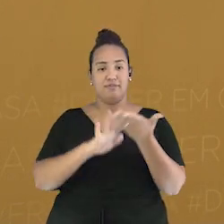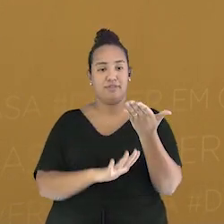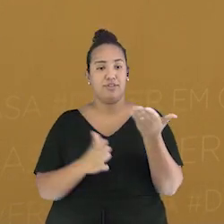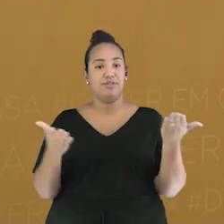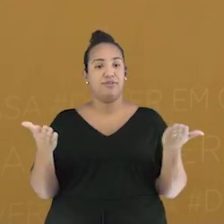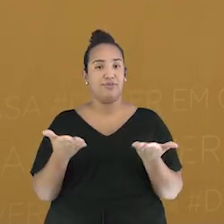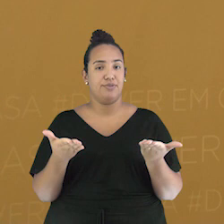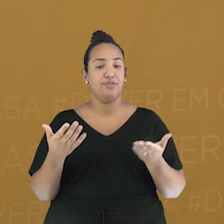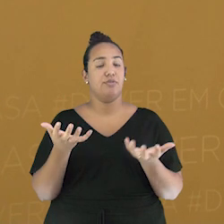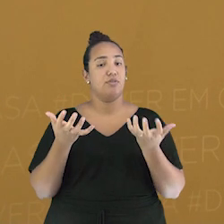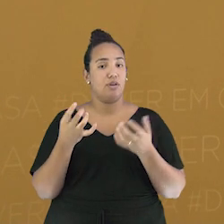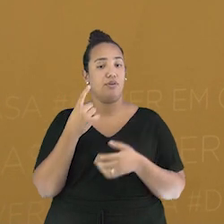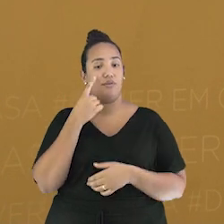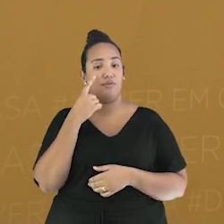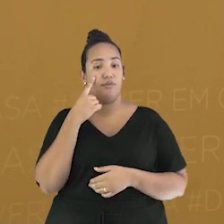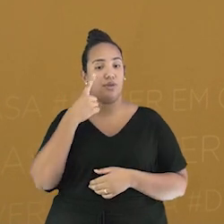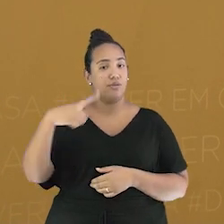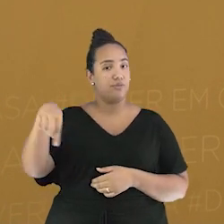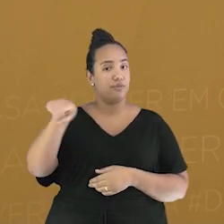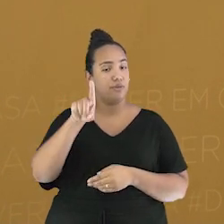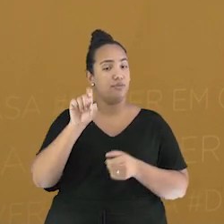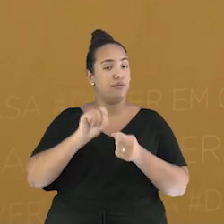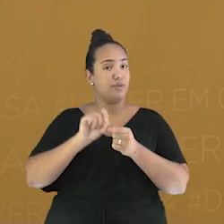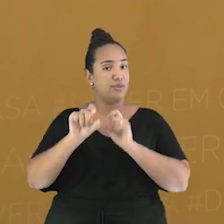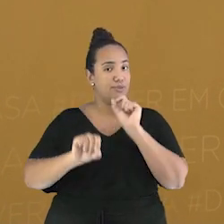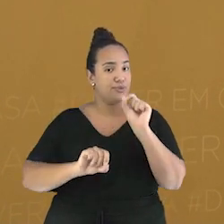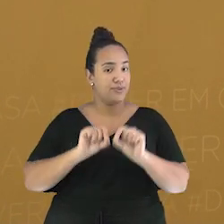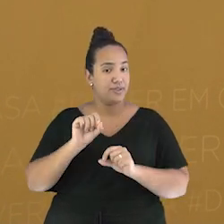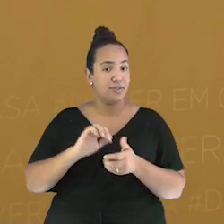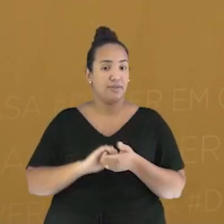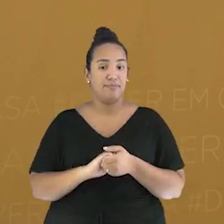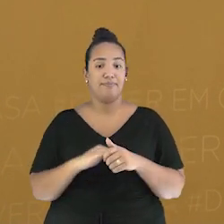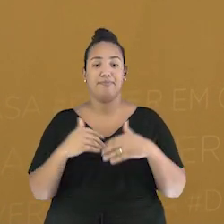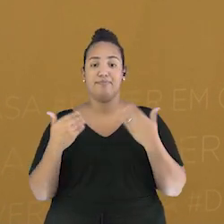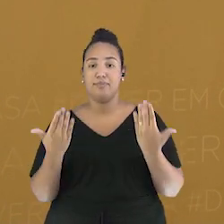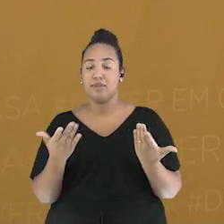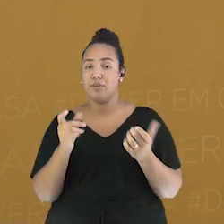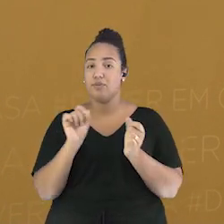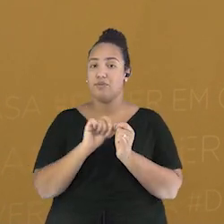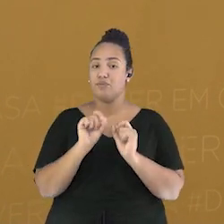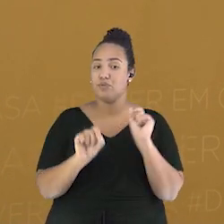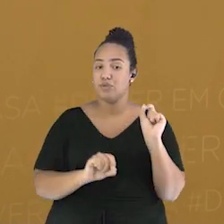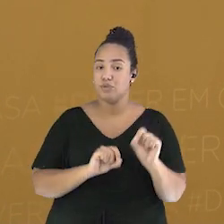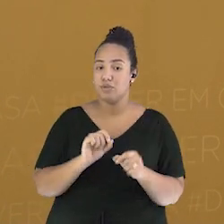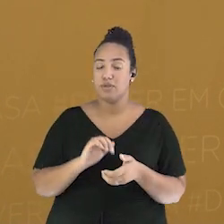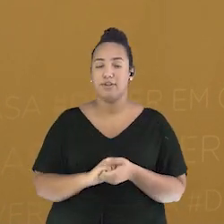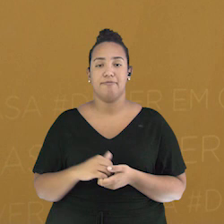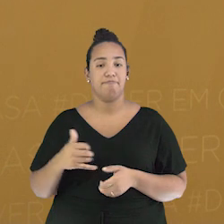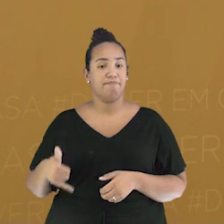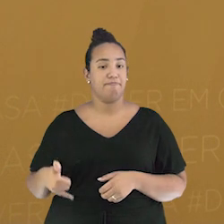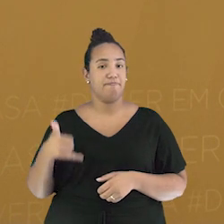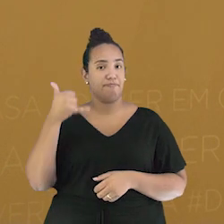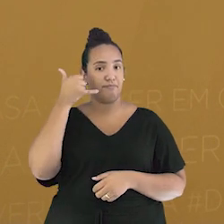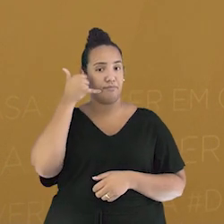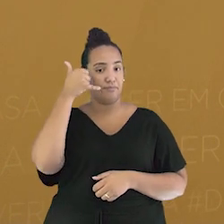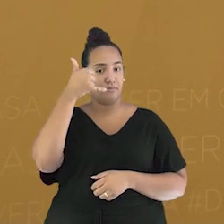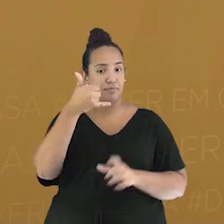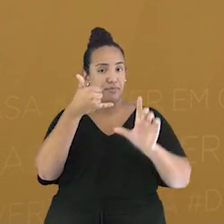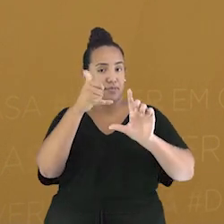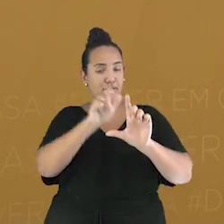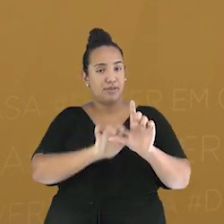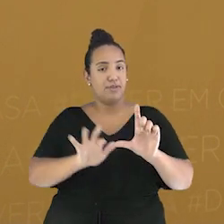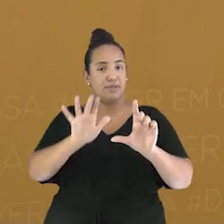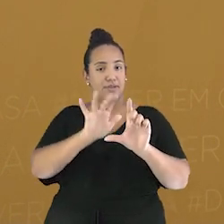atividade. Eu quero conferir o que você fez. Então, faça o seguinte: pega o seu celular e aponte